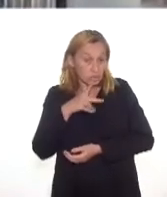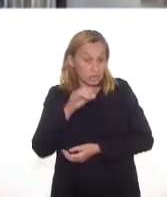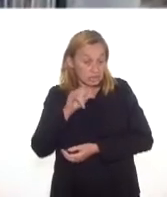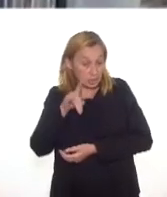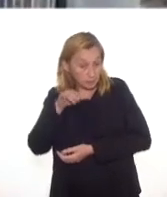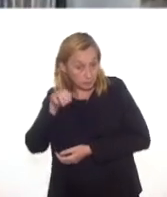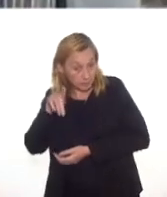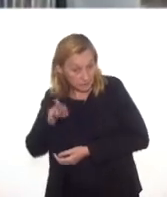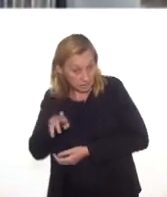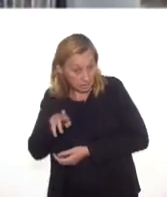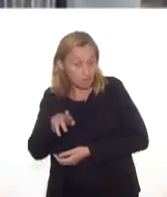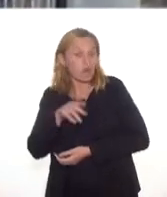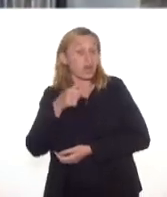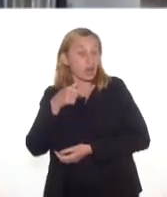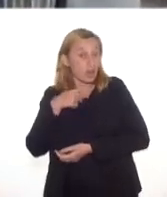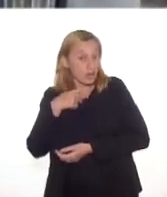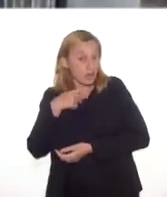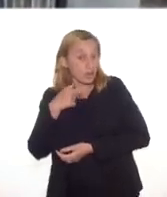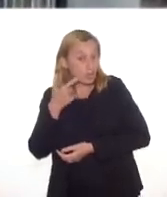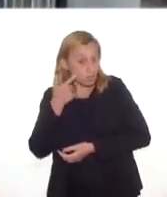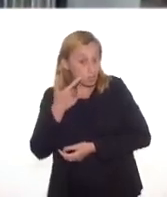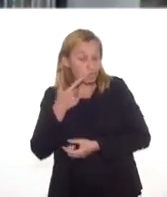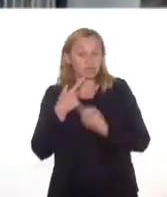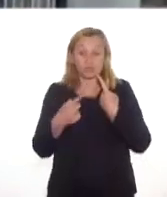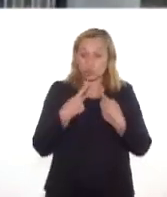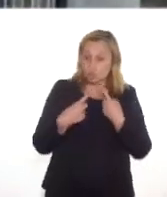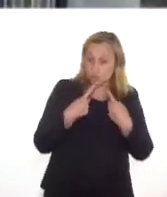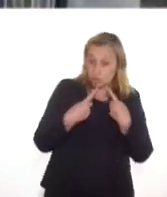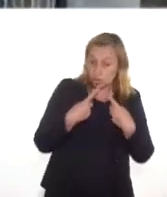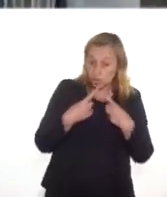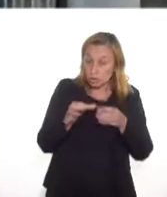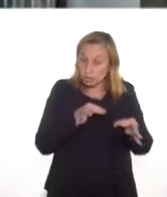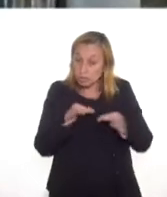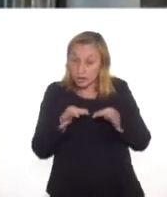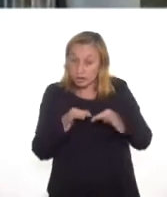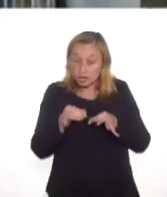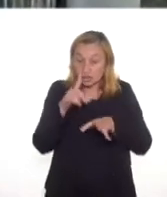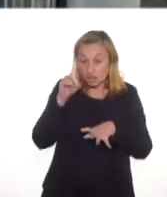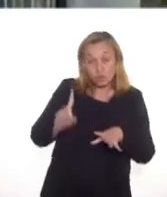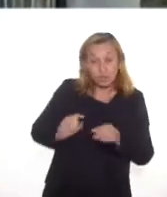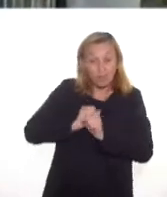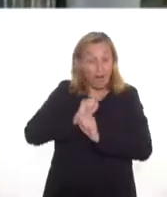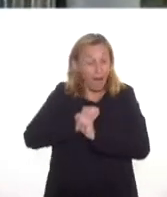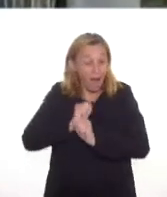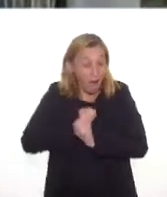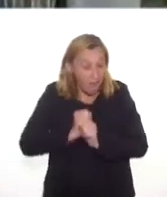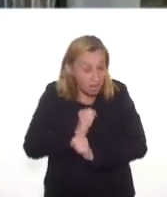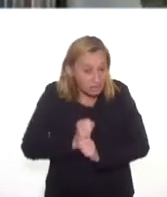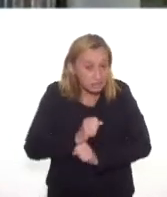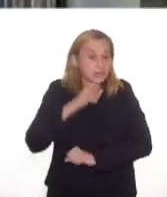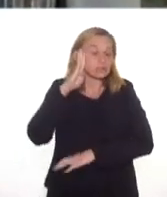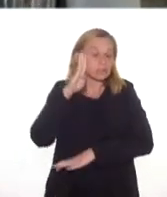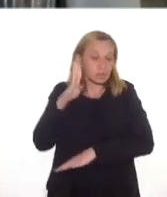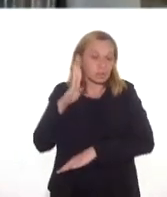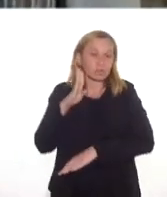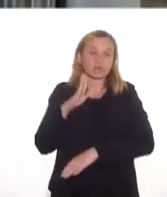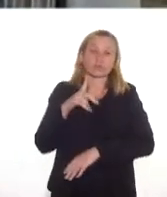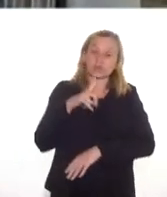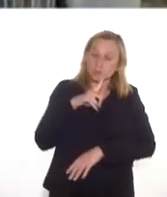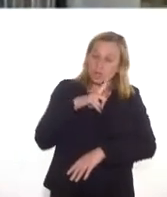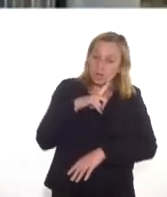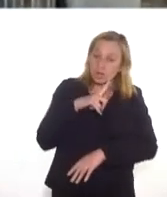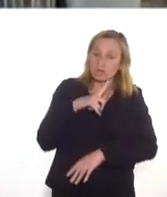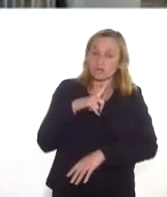e isso daí eu participei dessa discussão de plano diretor durante muitos anos, e principalmente quando veio o negócio